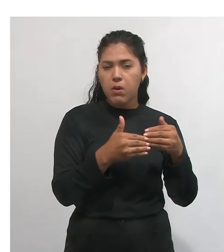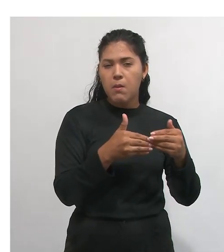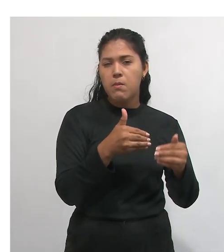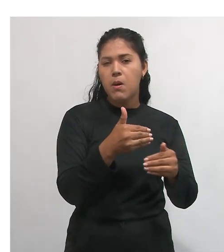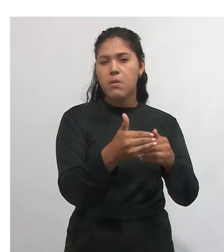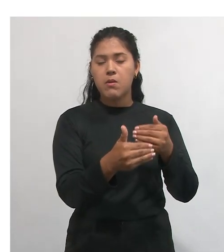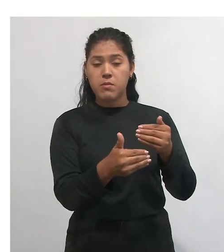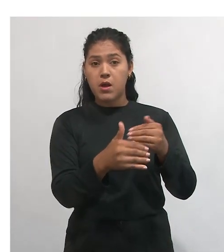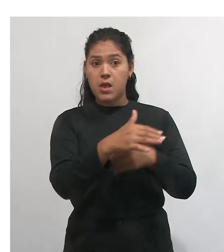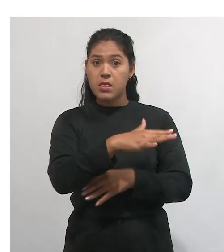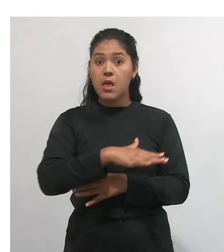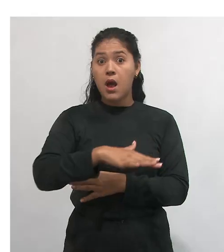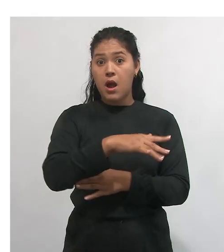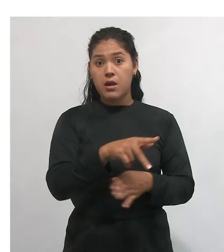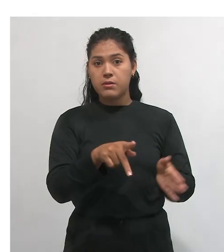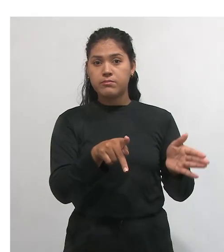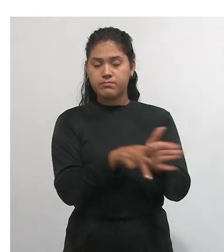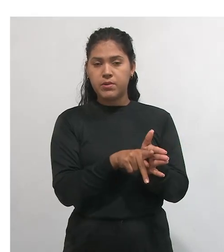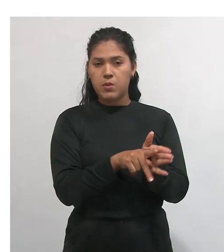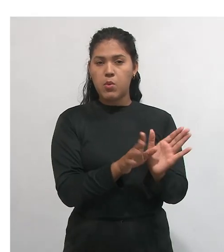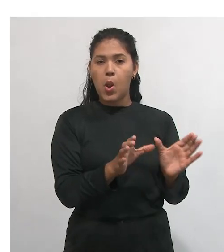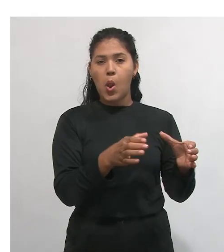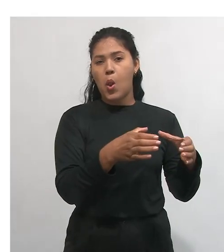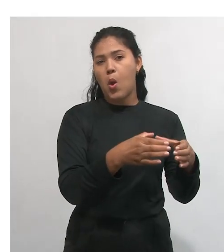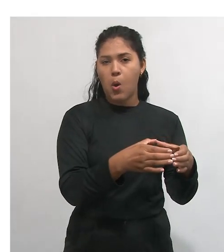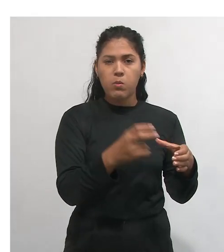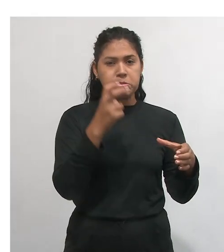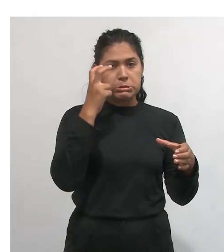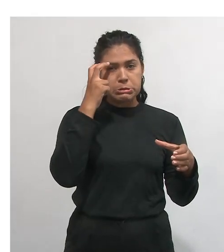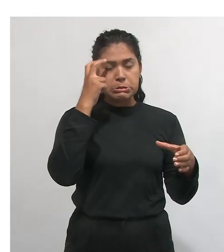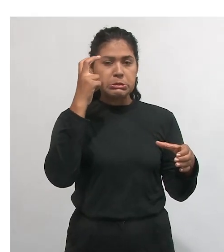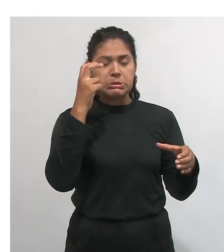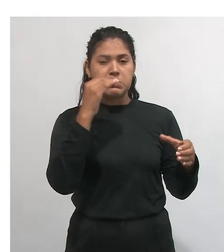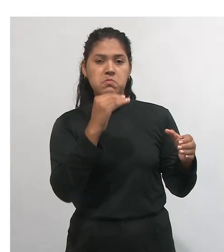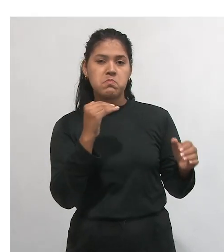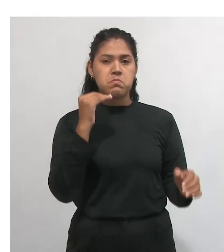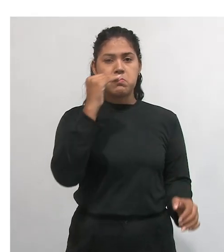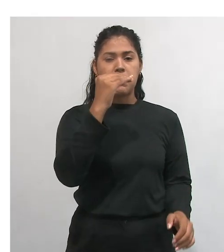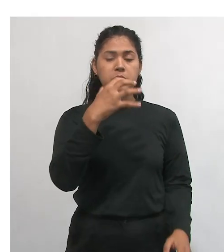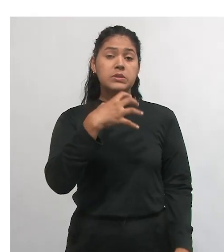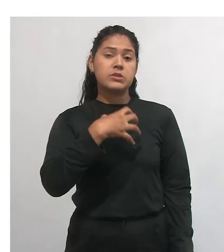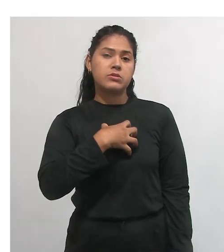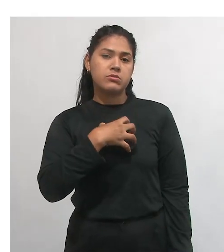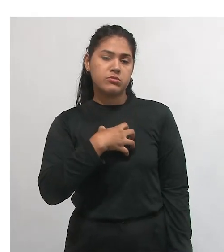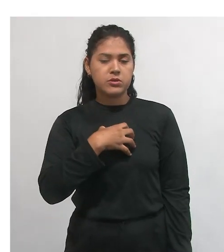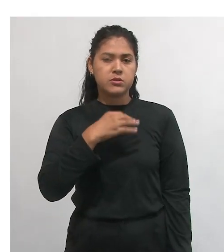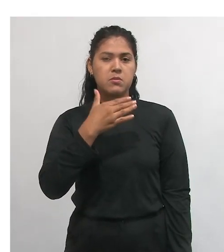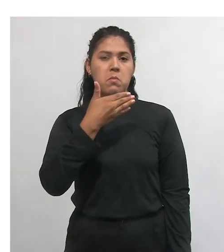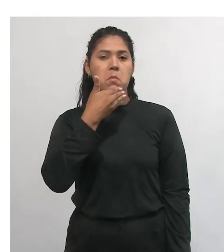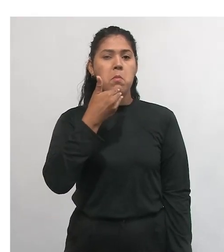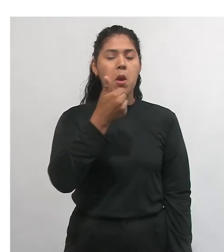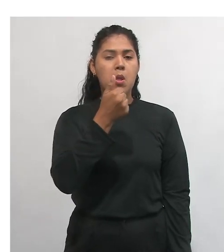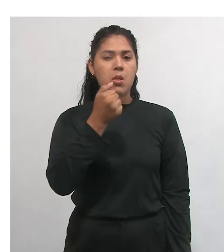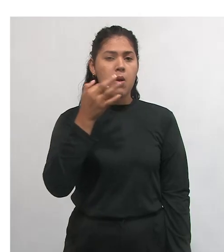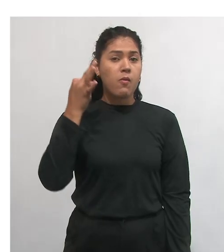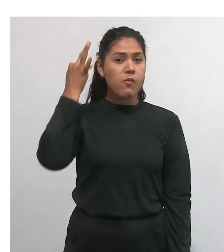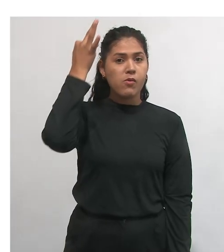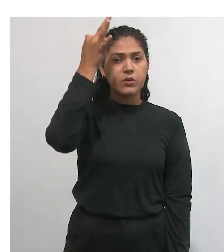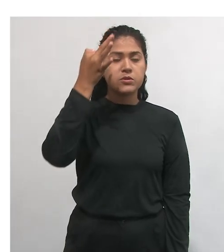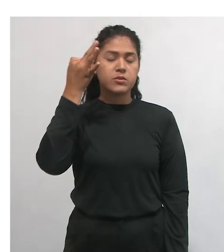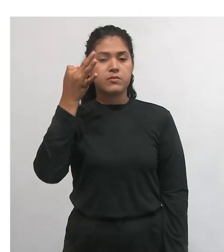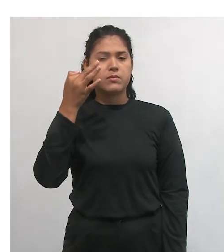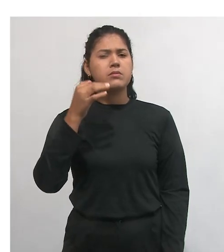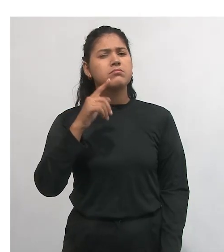de contribuições sofistas, nós podemos entender o poder da narrativa, a fala, né, organizada. E uma